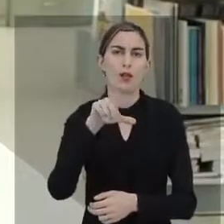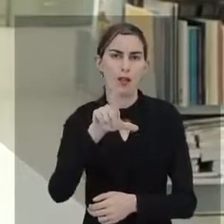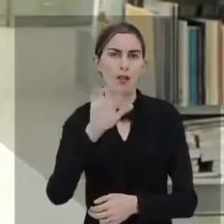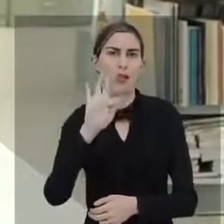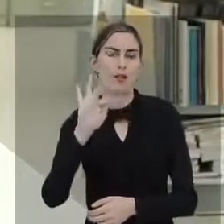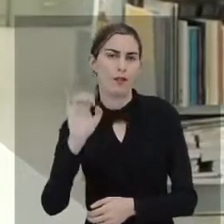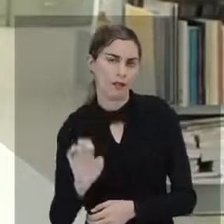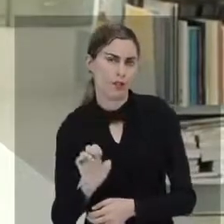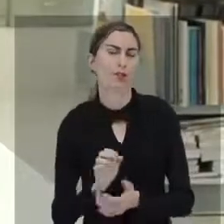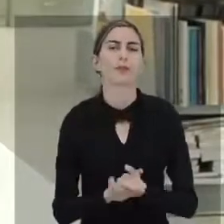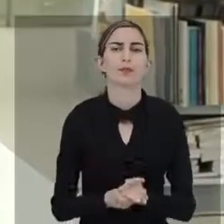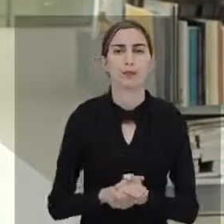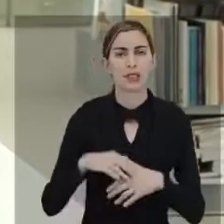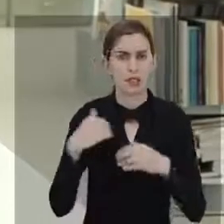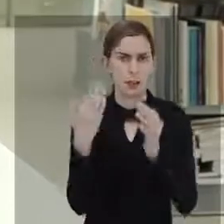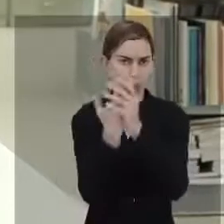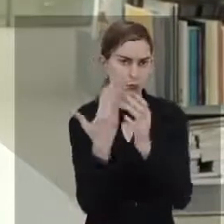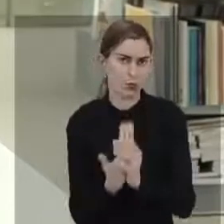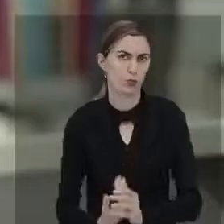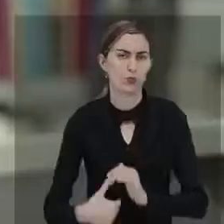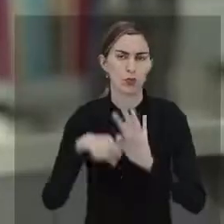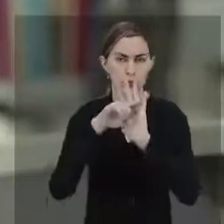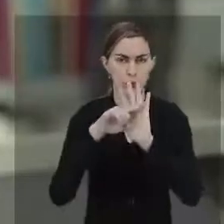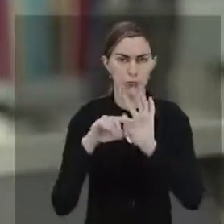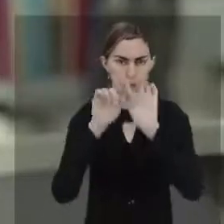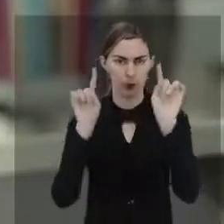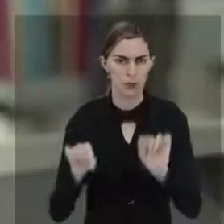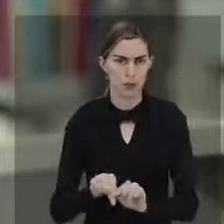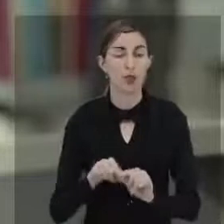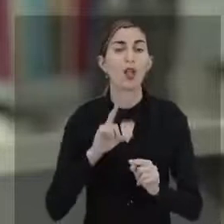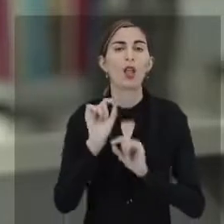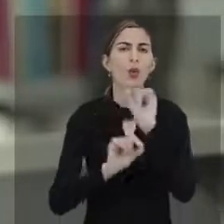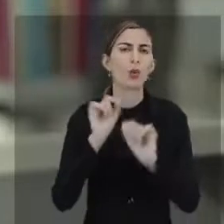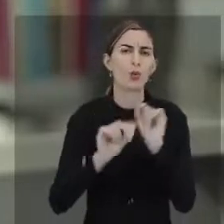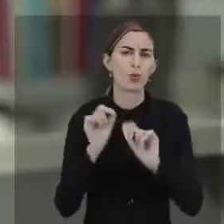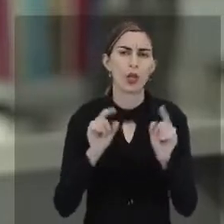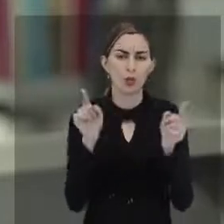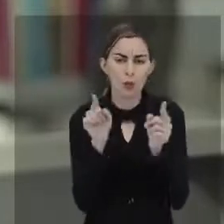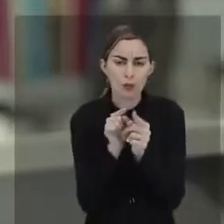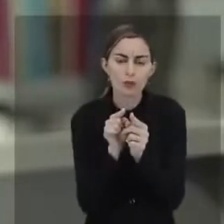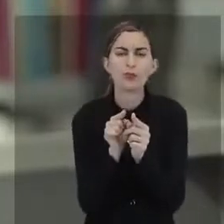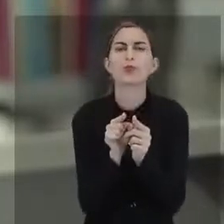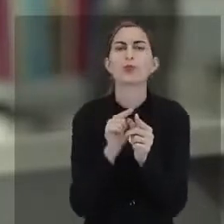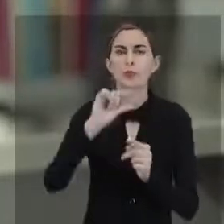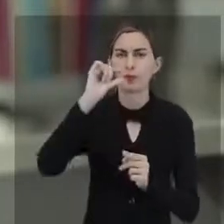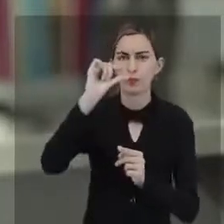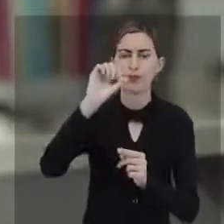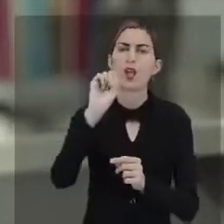desse pacote Android Database SQLite. E ele nada mais é que um mini SGBD. O que é